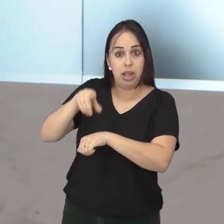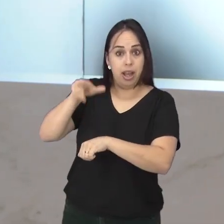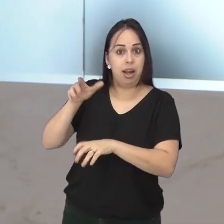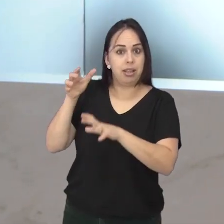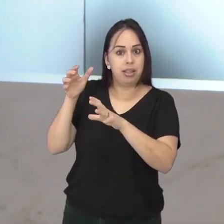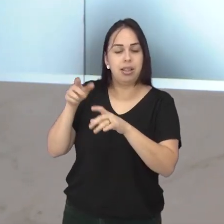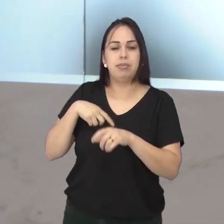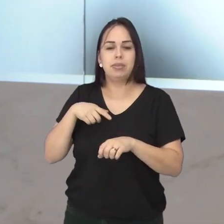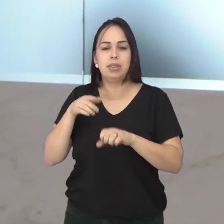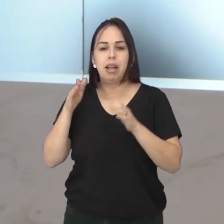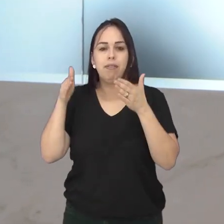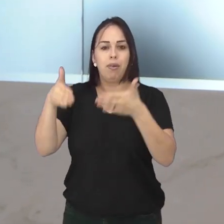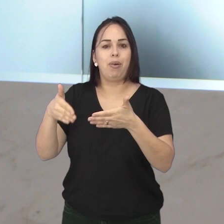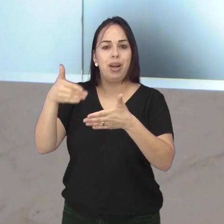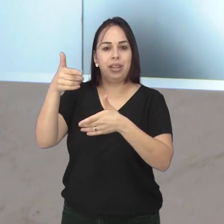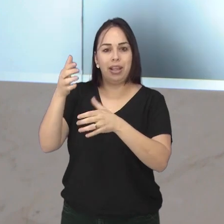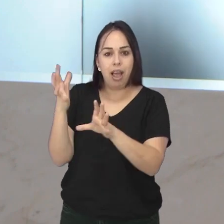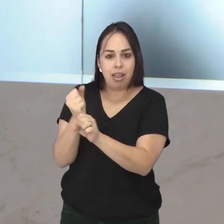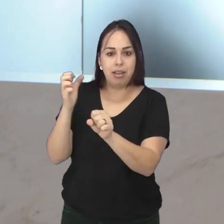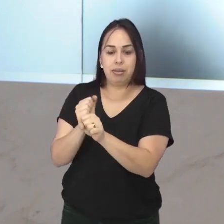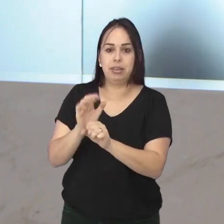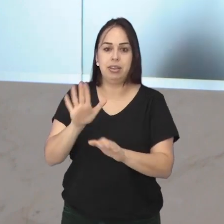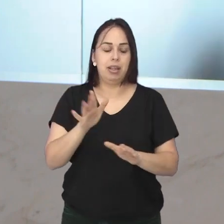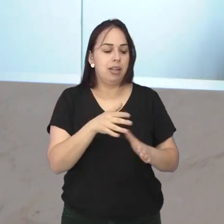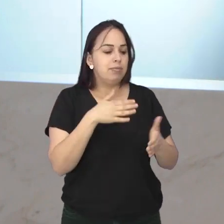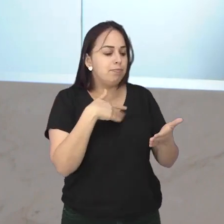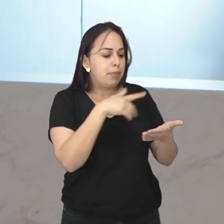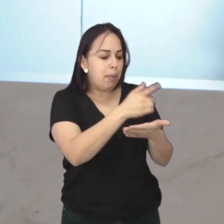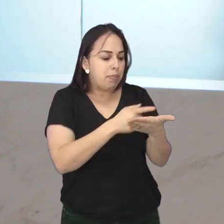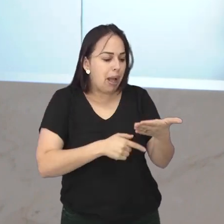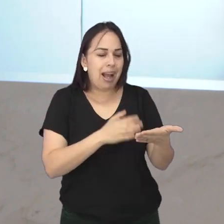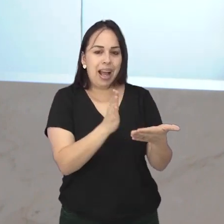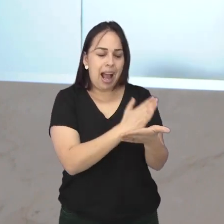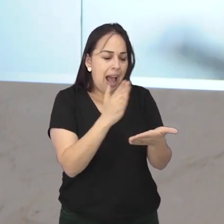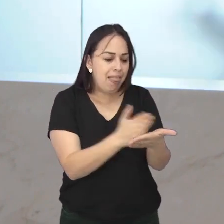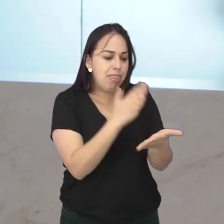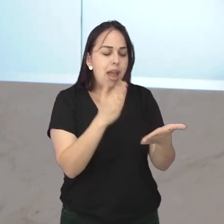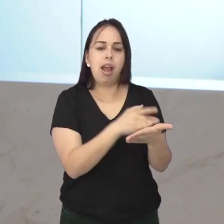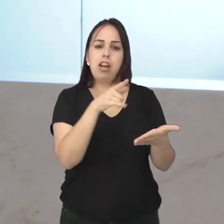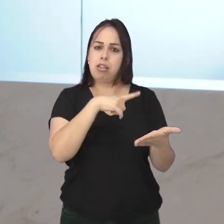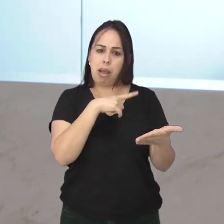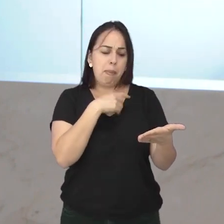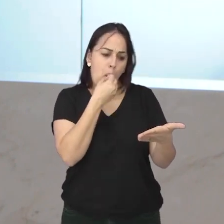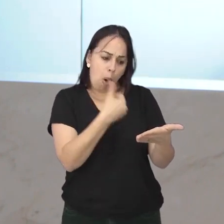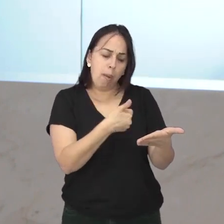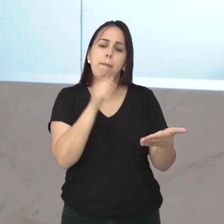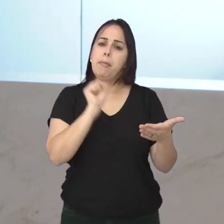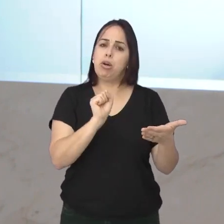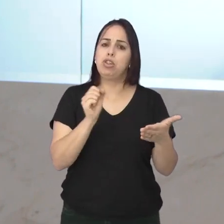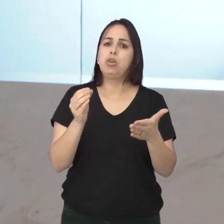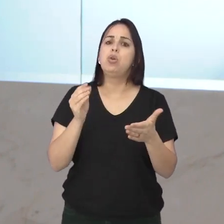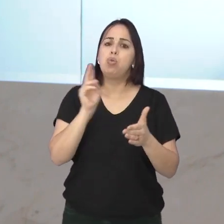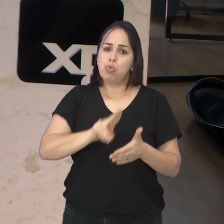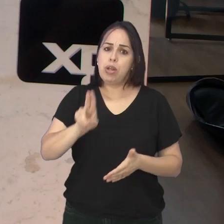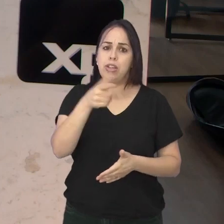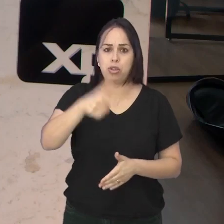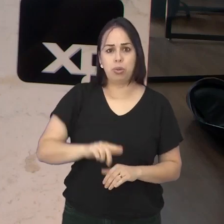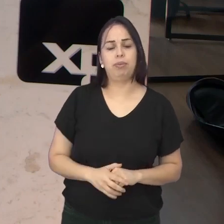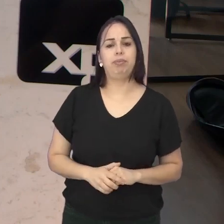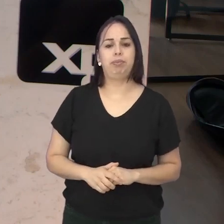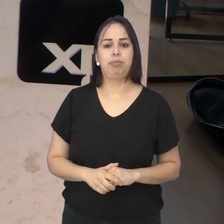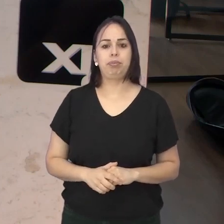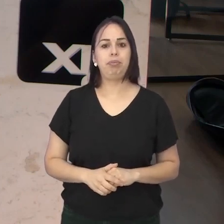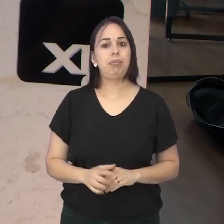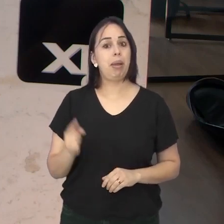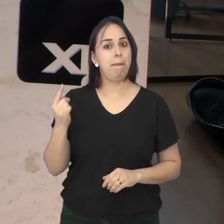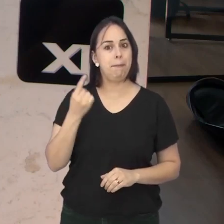em finanças é separar tudo que você já tem em casa em boas condições e que já dá para entrar na lista das escolas. A